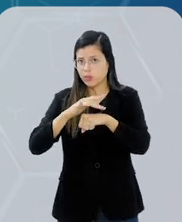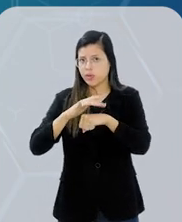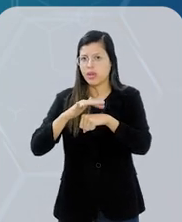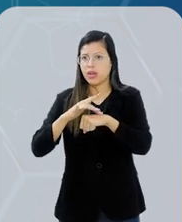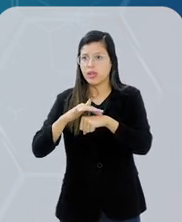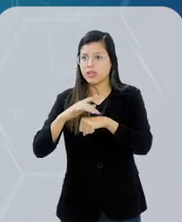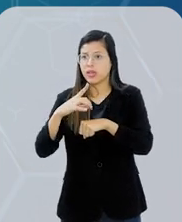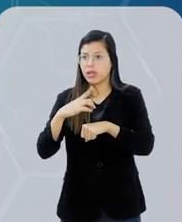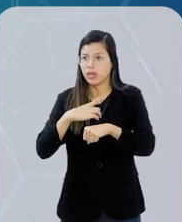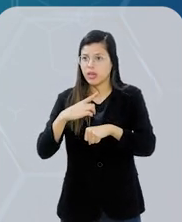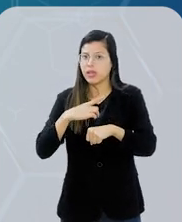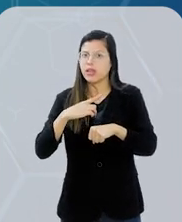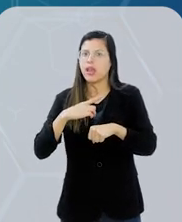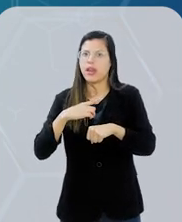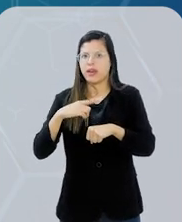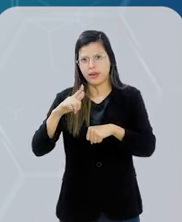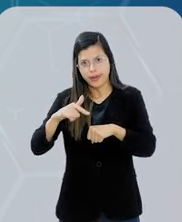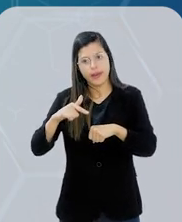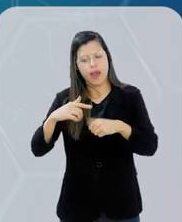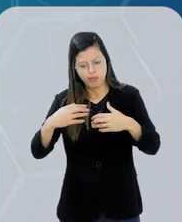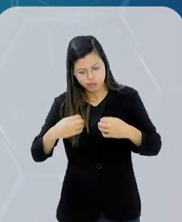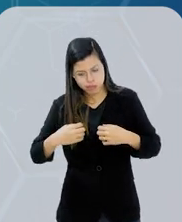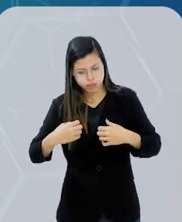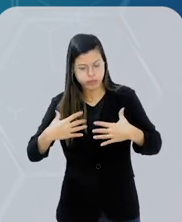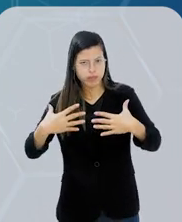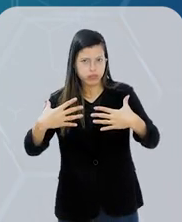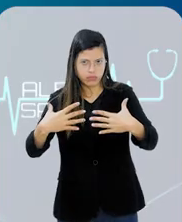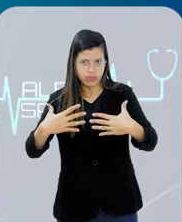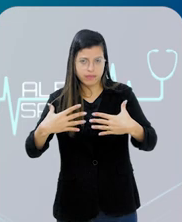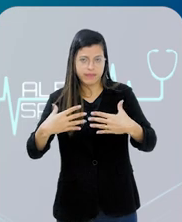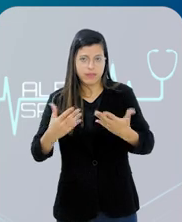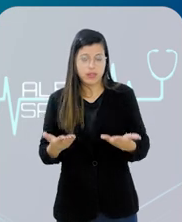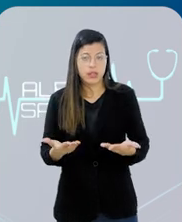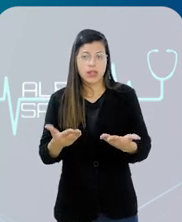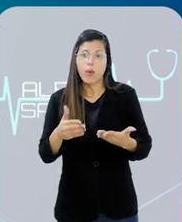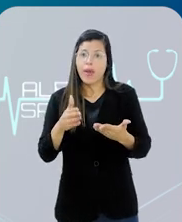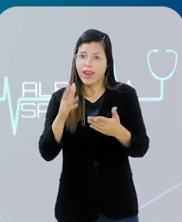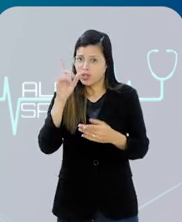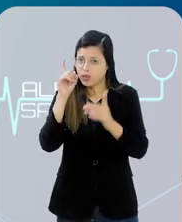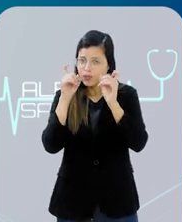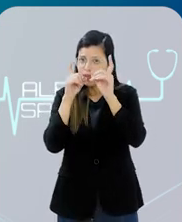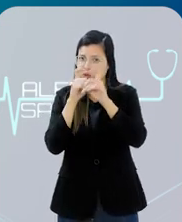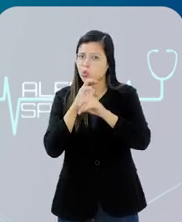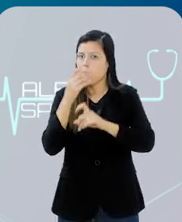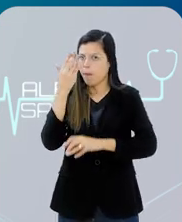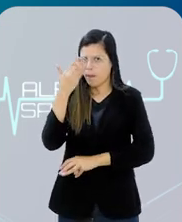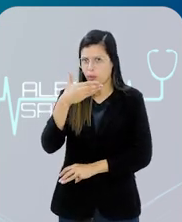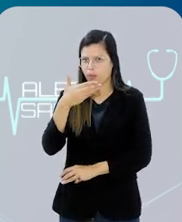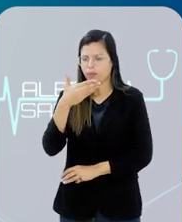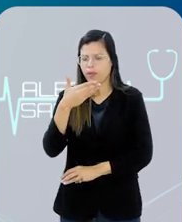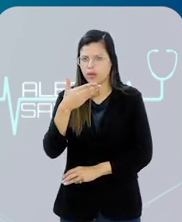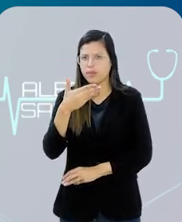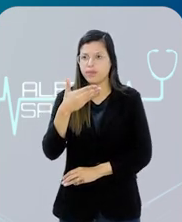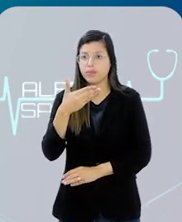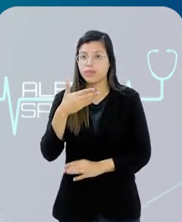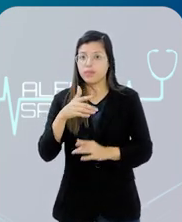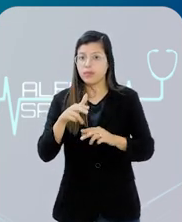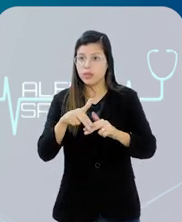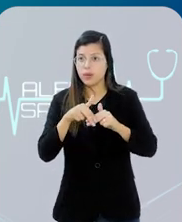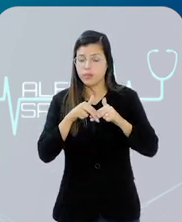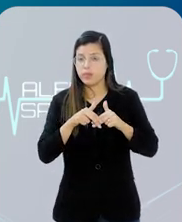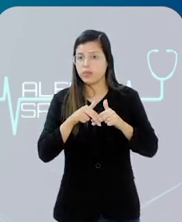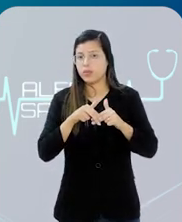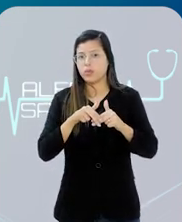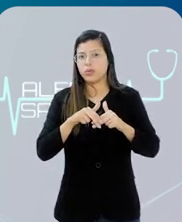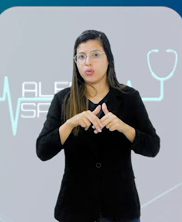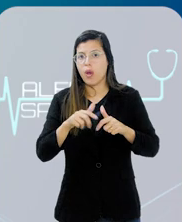tem intitulada de gigantomastia. Então, essa linha é muito difícil de você provar. Por isso que grande parte